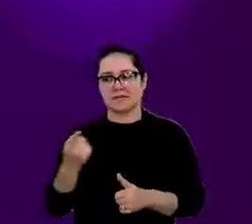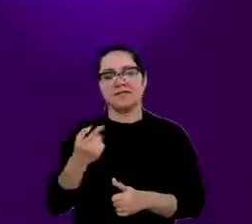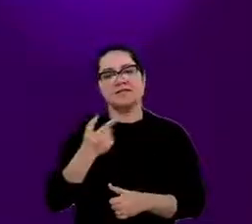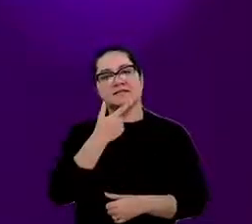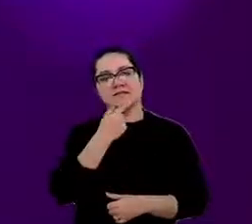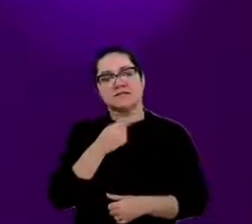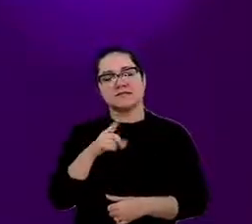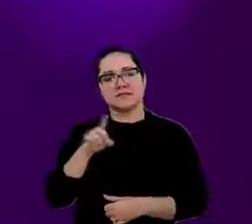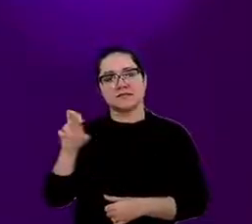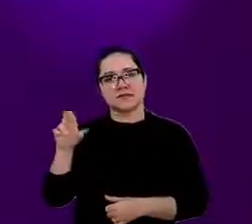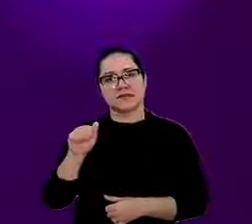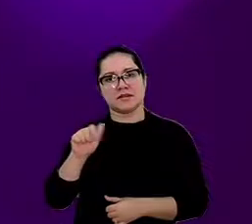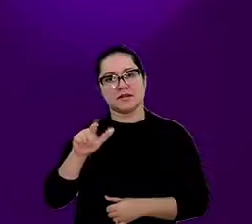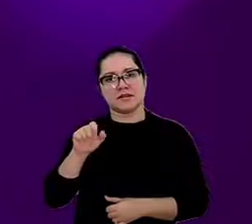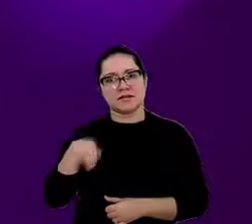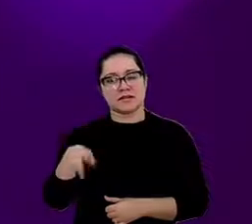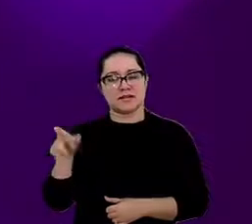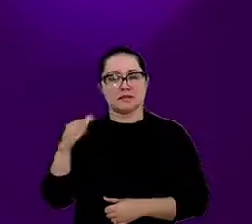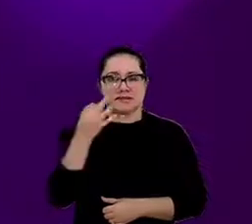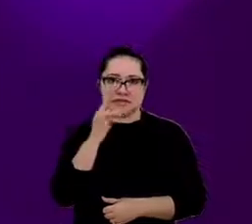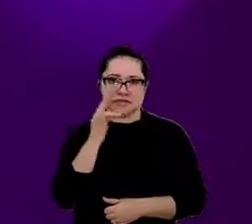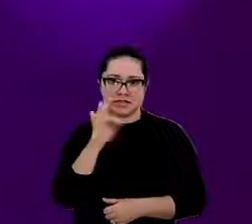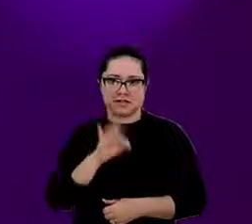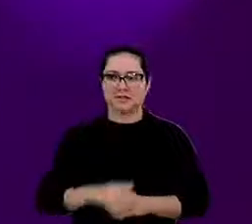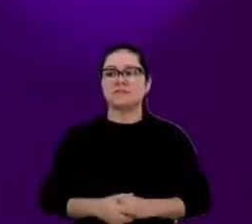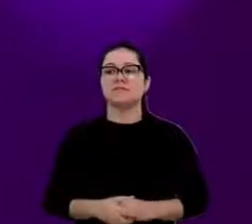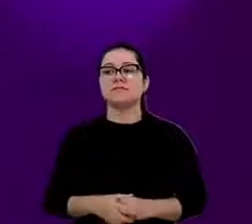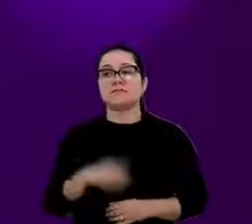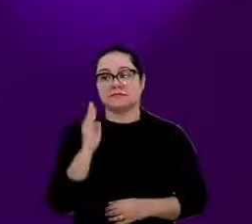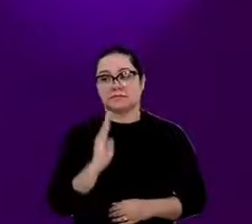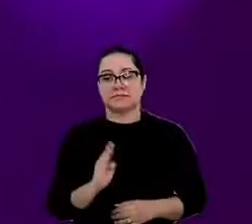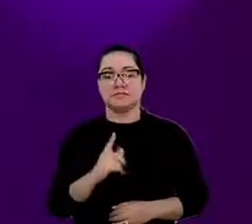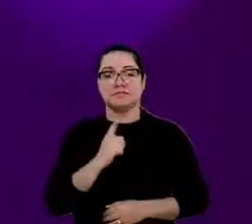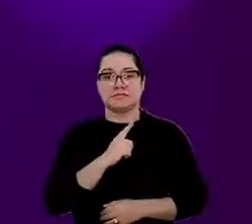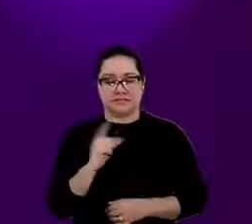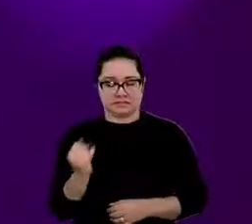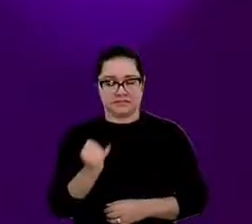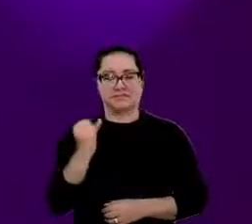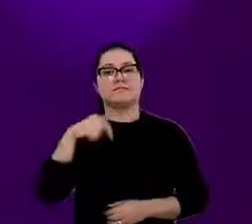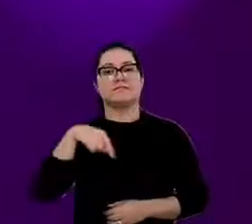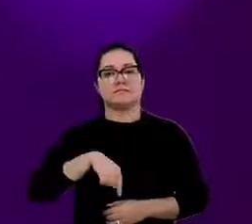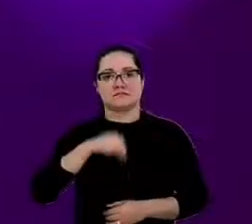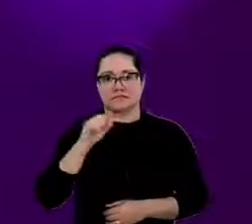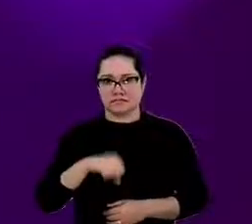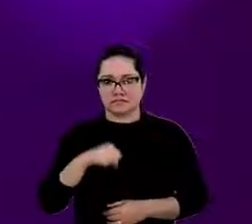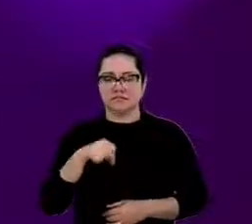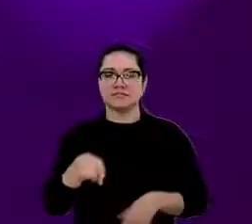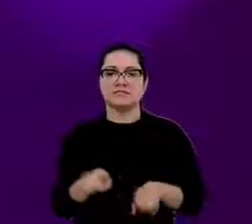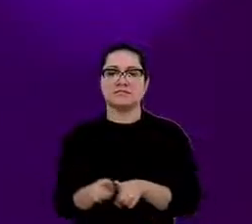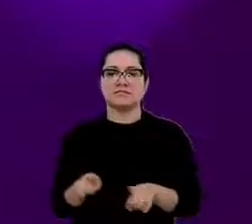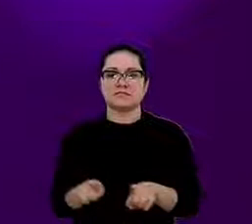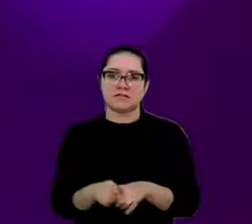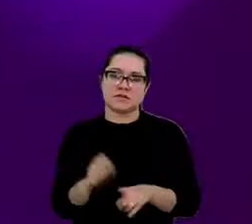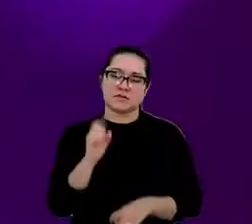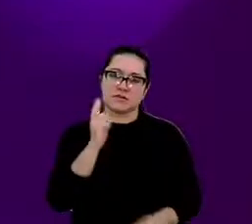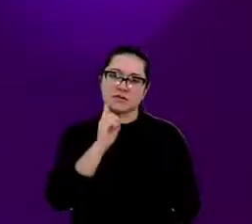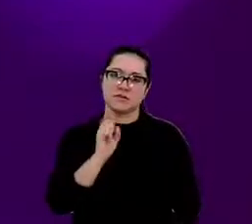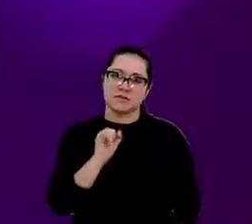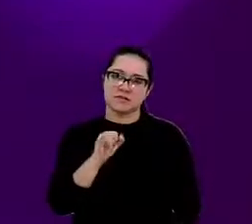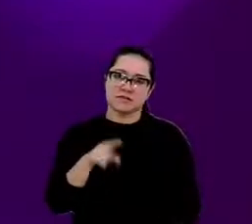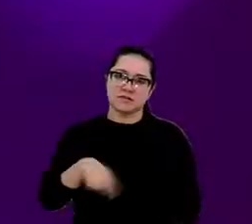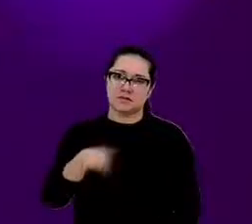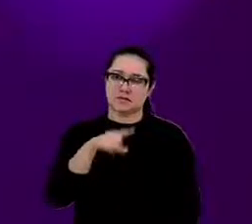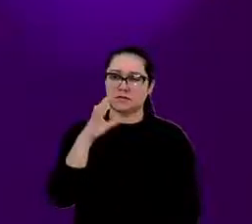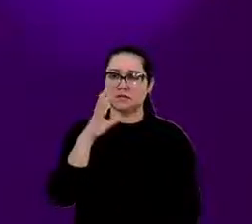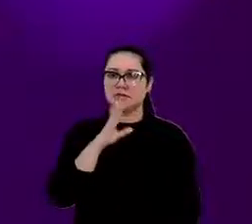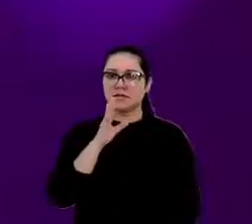Cribier na França. O Brasil também teve uma relevância importante, né? Não sei se é de conhecimento de todos, mas lá em